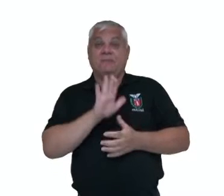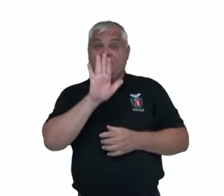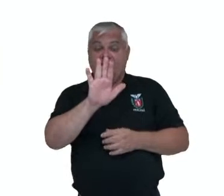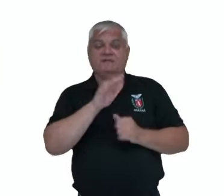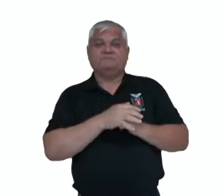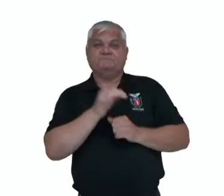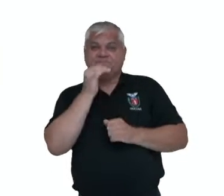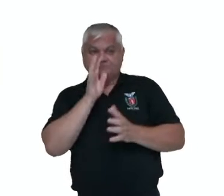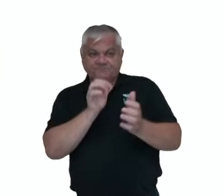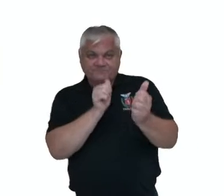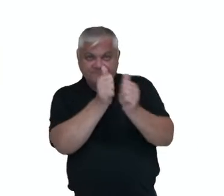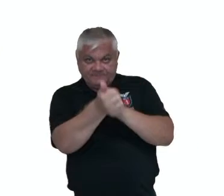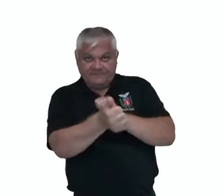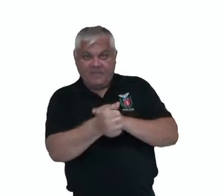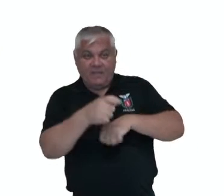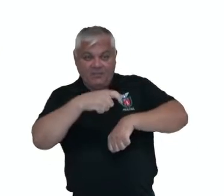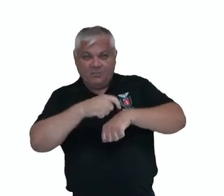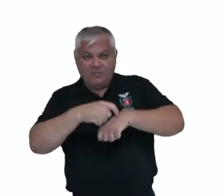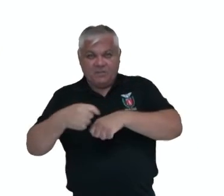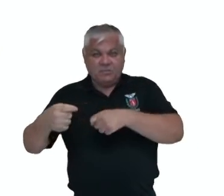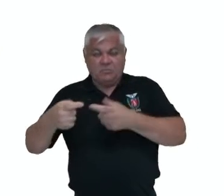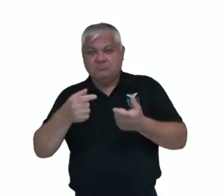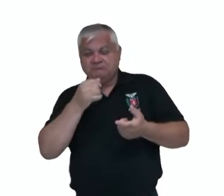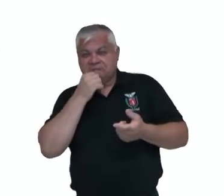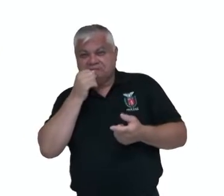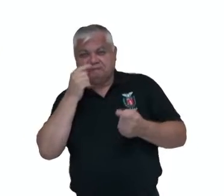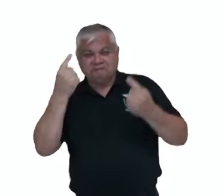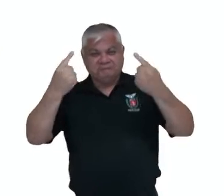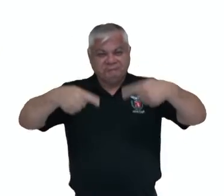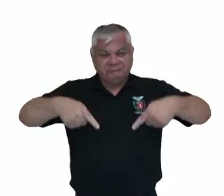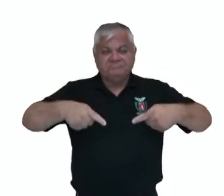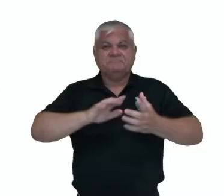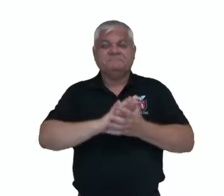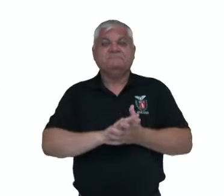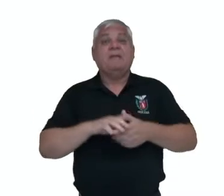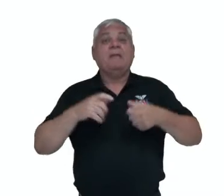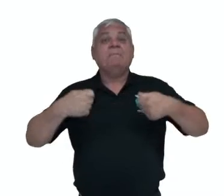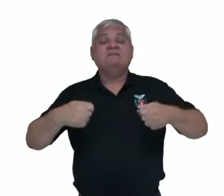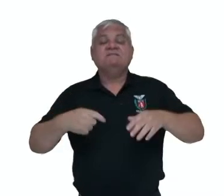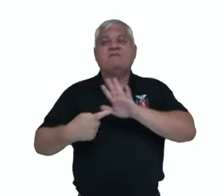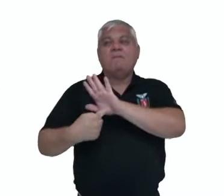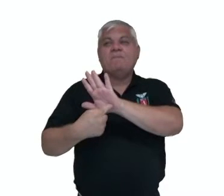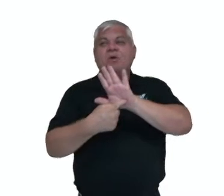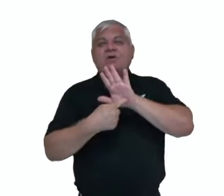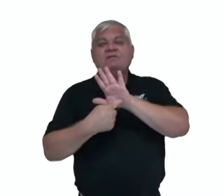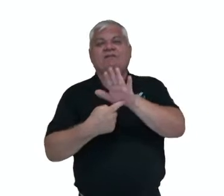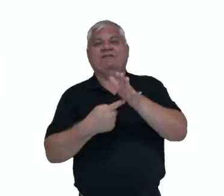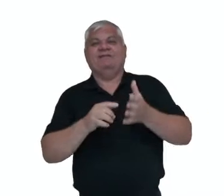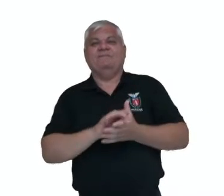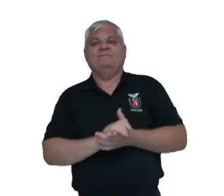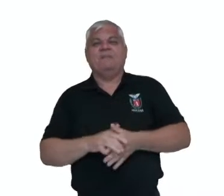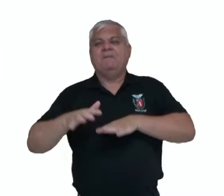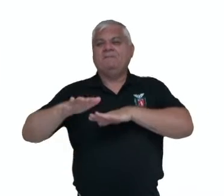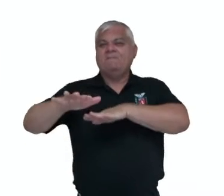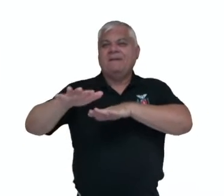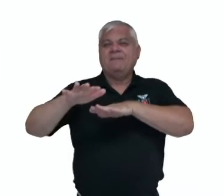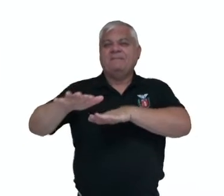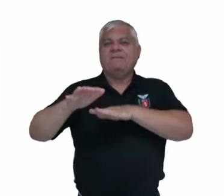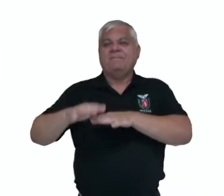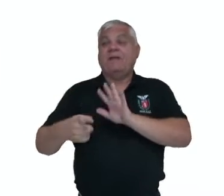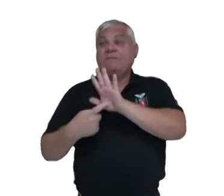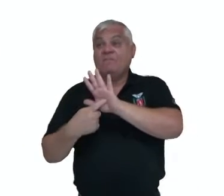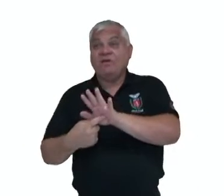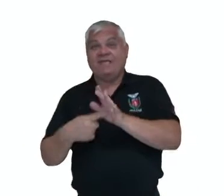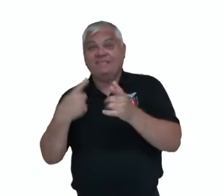eficiente durante a Guerra Fria, era necessário divulgá-lo, fazer desse fenômeno uma manifestação cultural importante, que gerasse interesse e